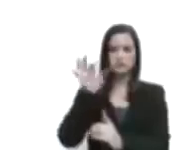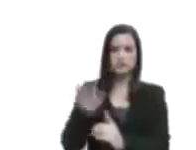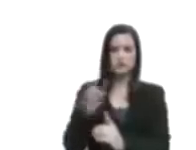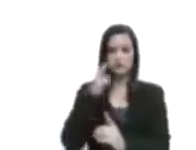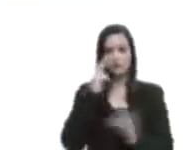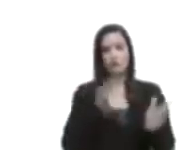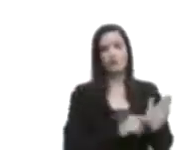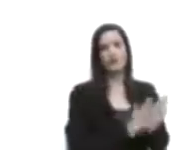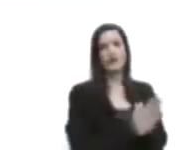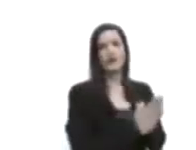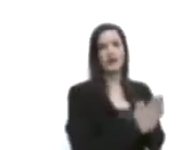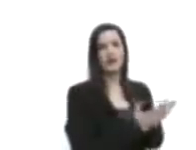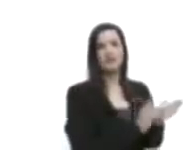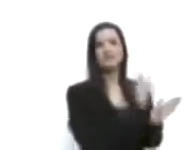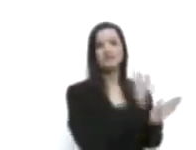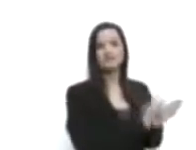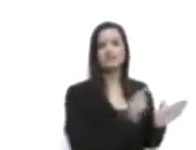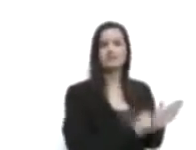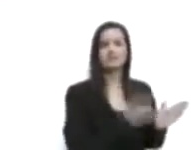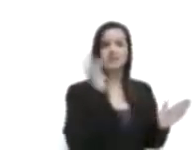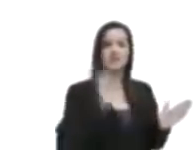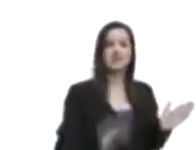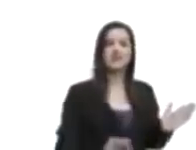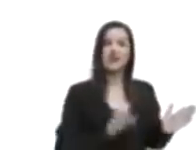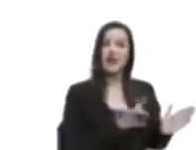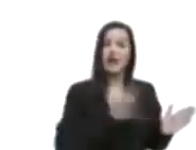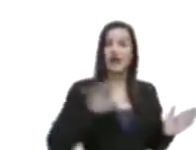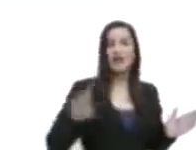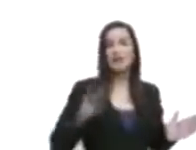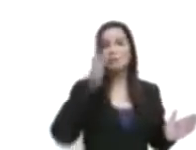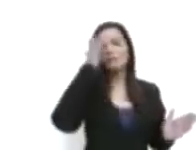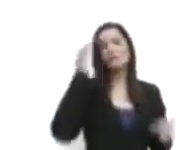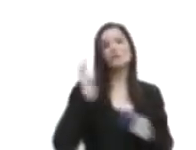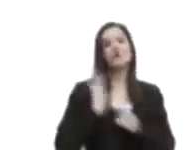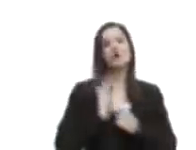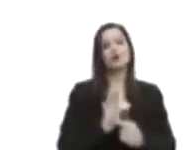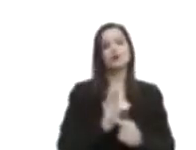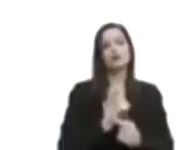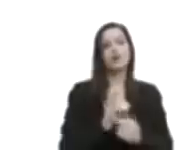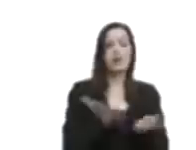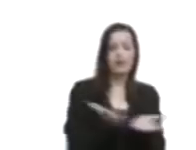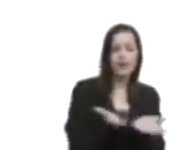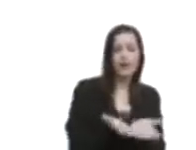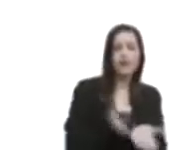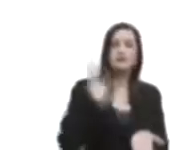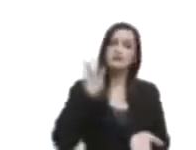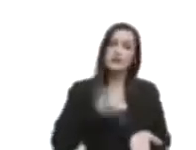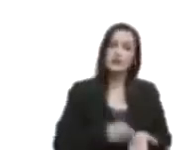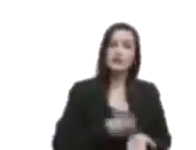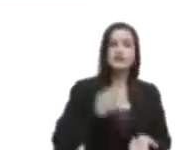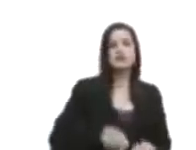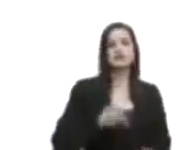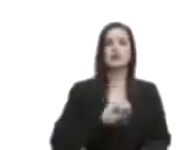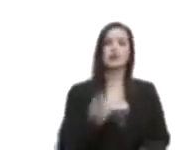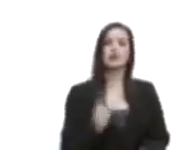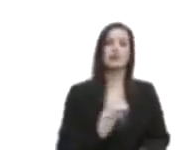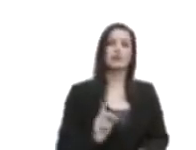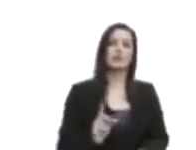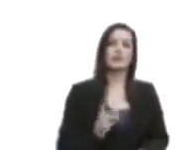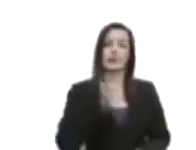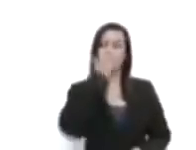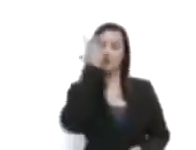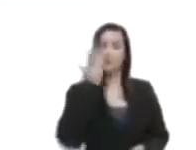delas desenha, traça o perfil do verdadeiro convertido. O salvo que é salvo